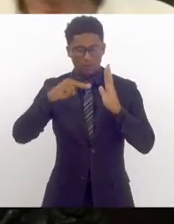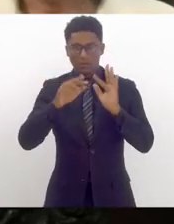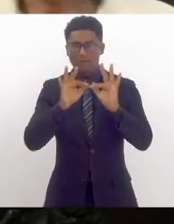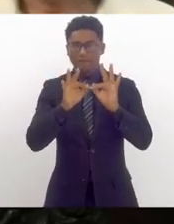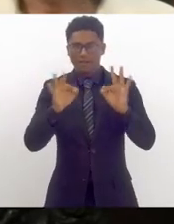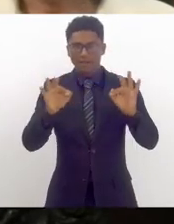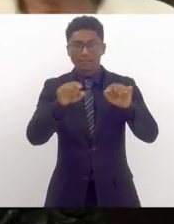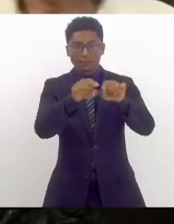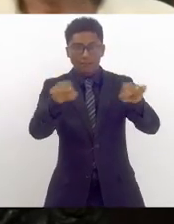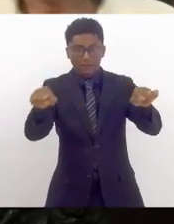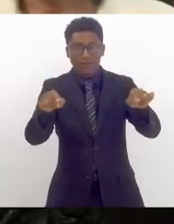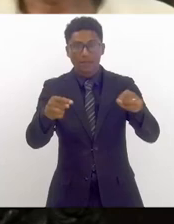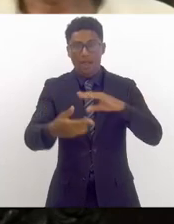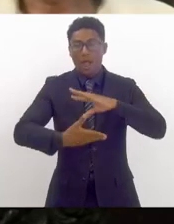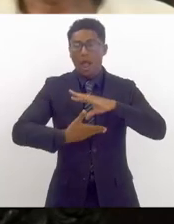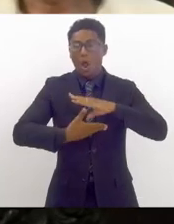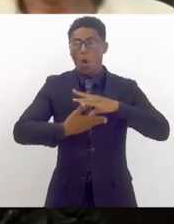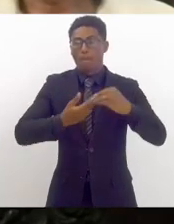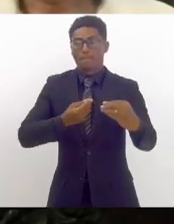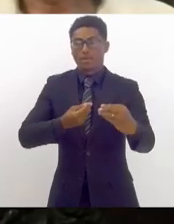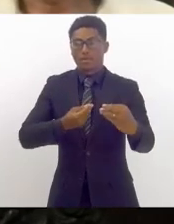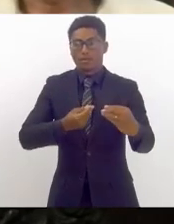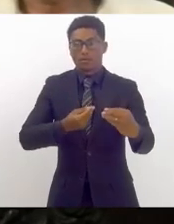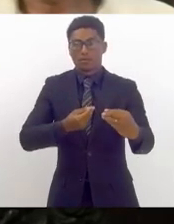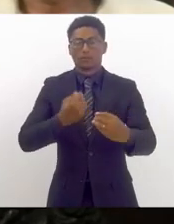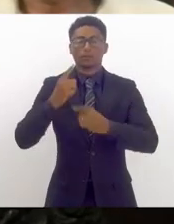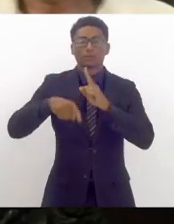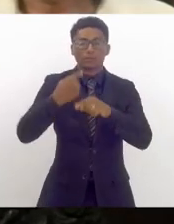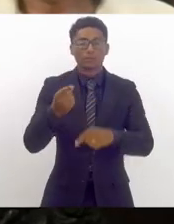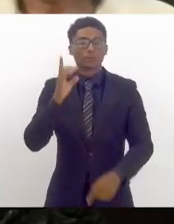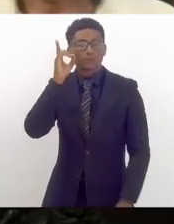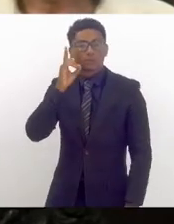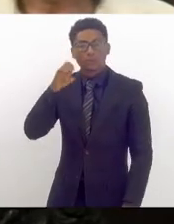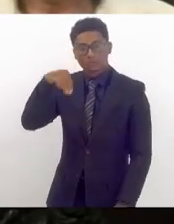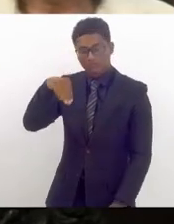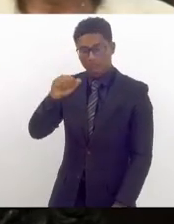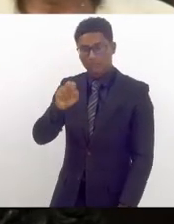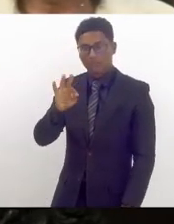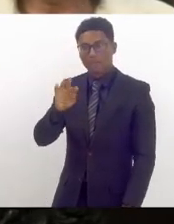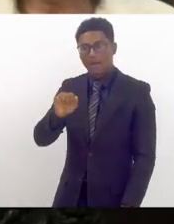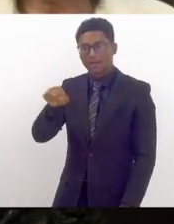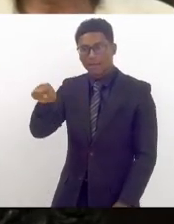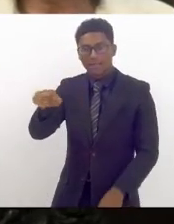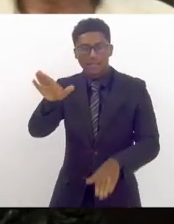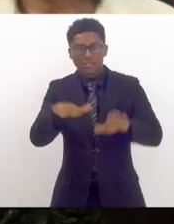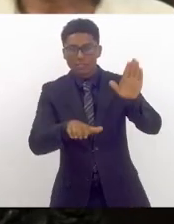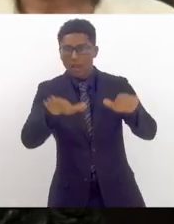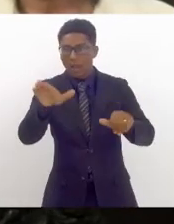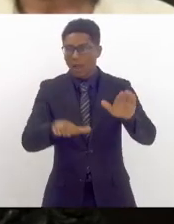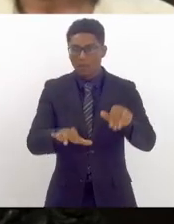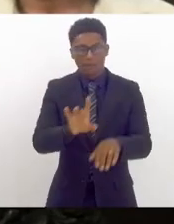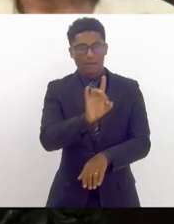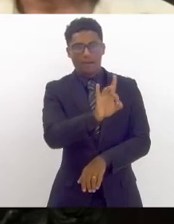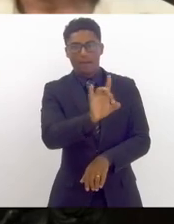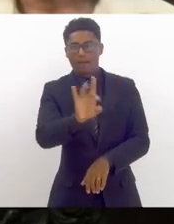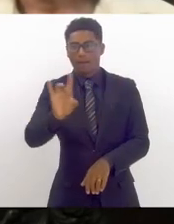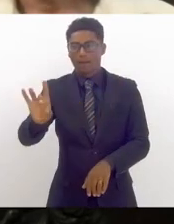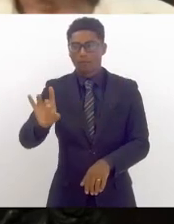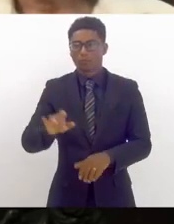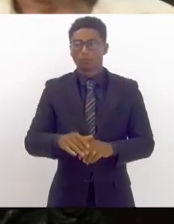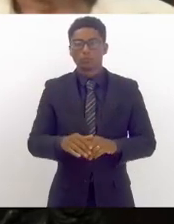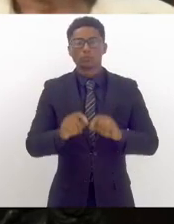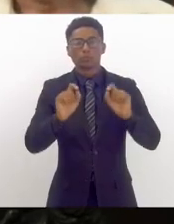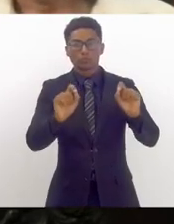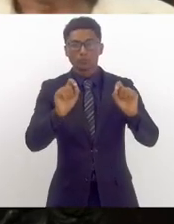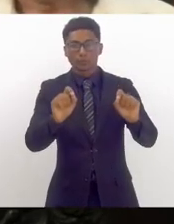vão repetindo. Depois, a deputada Marta Rocha vai chamar um a um e cada um vai dizer